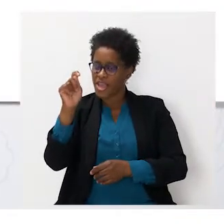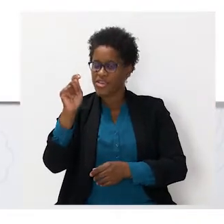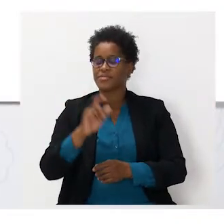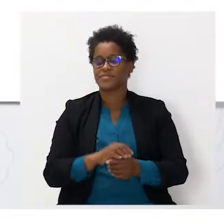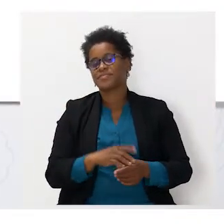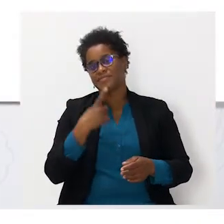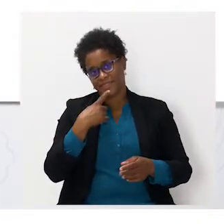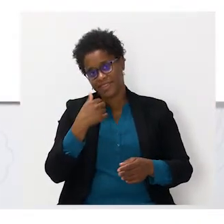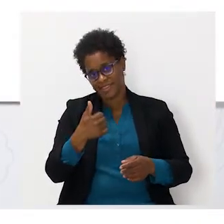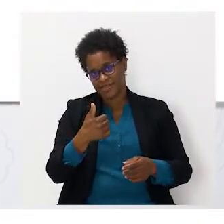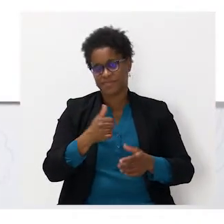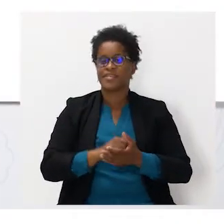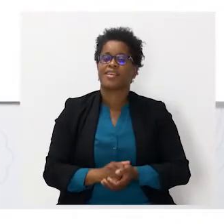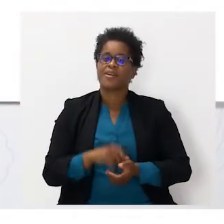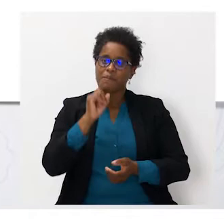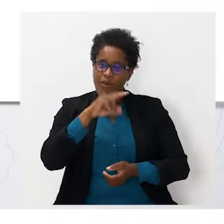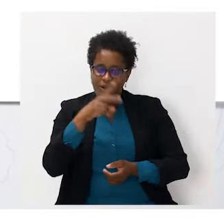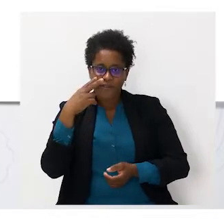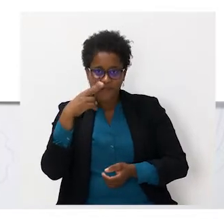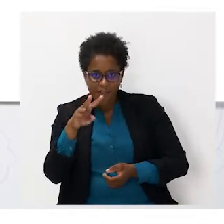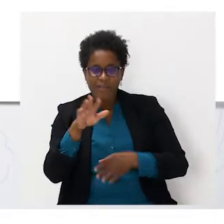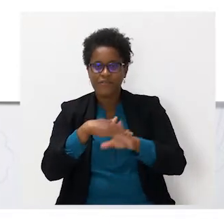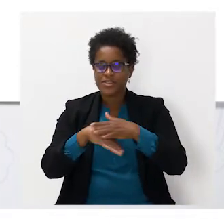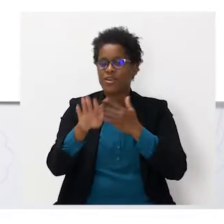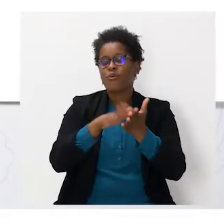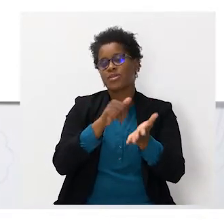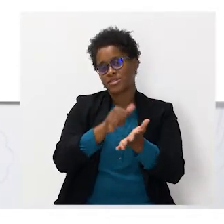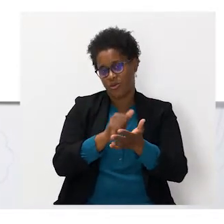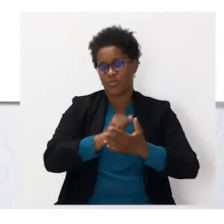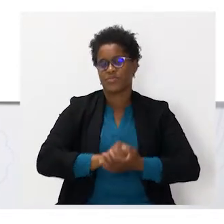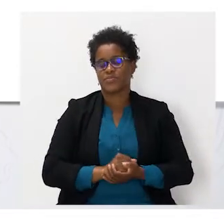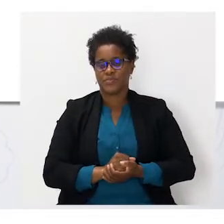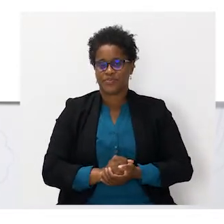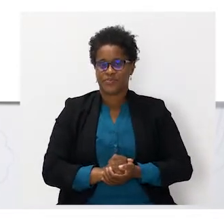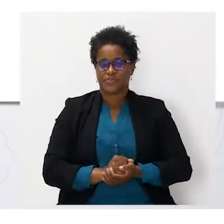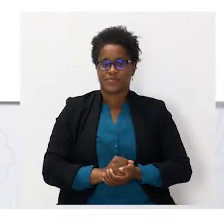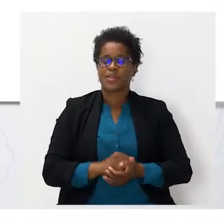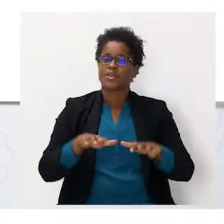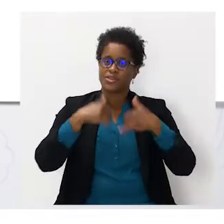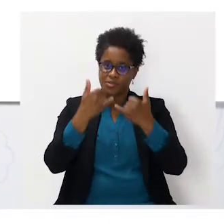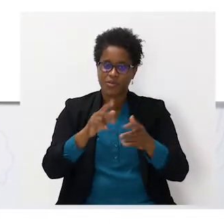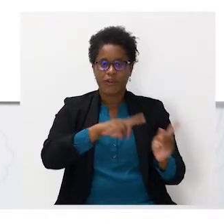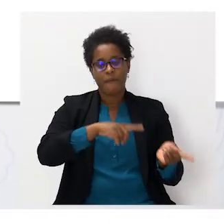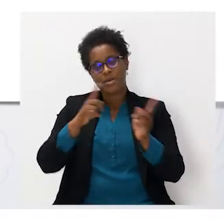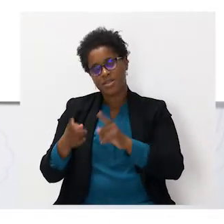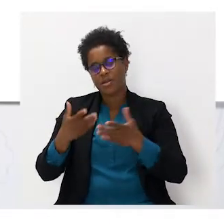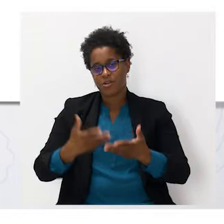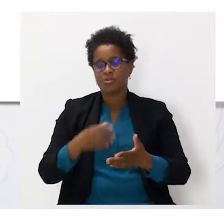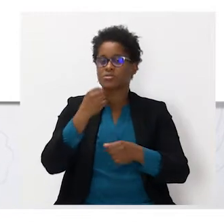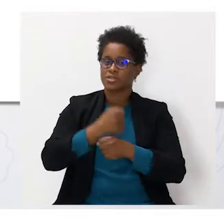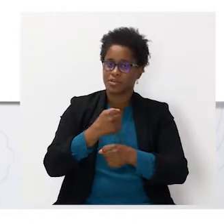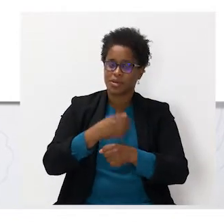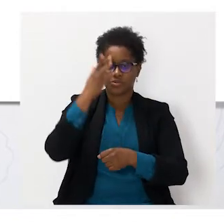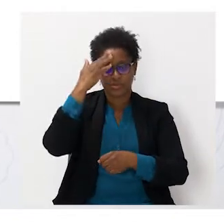espontânea, certo? Podem observar e fazer a correção. Depois, passamos agora para o